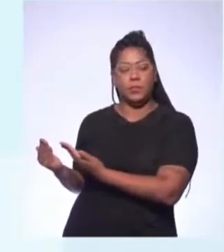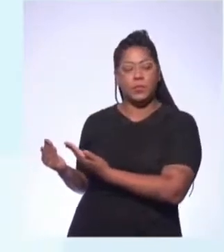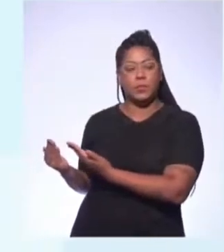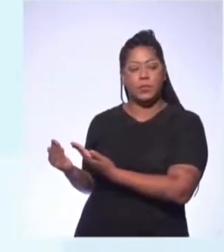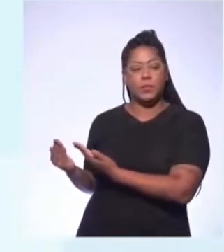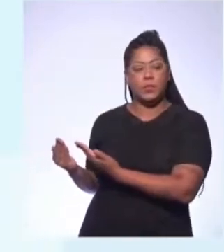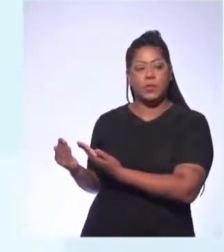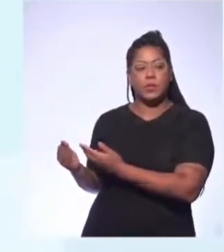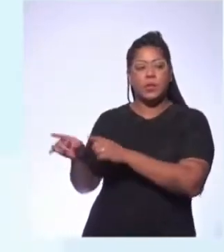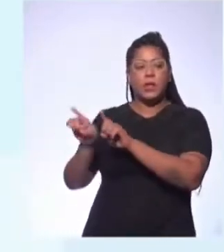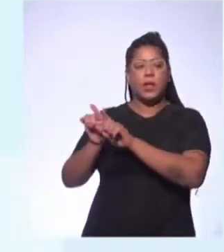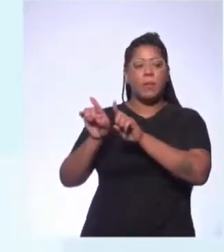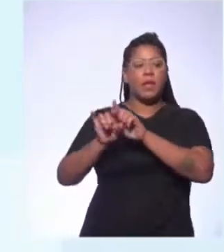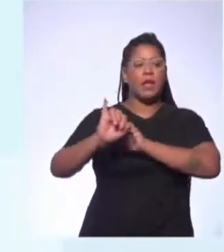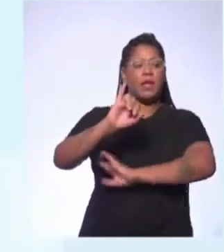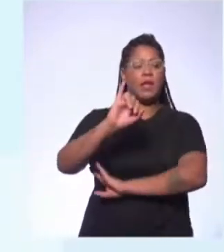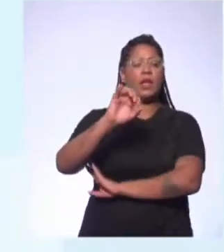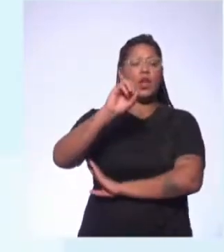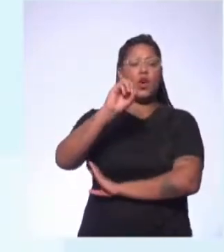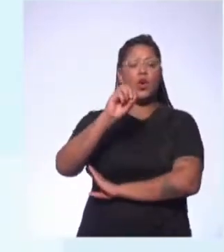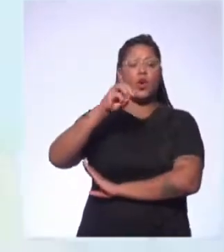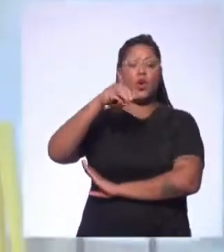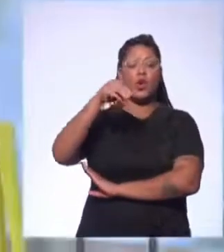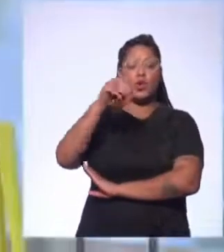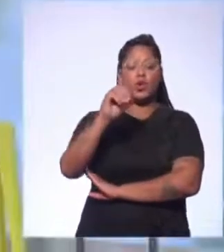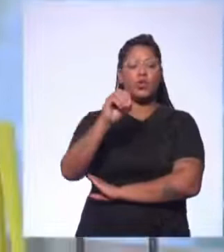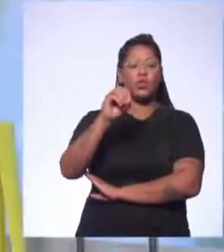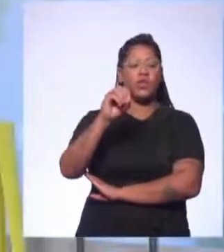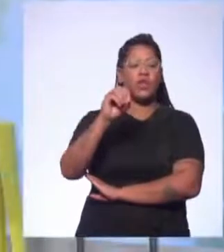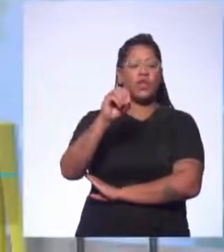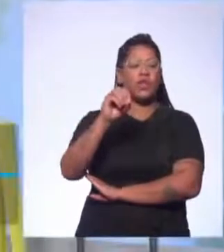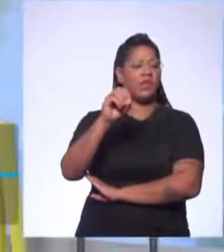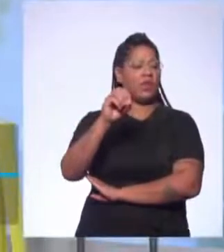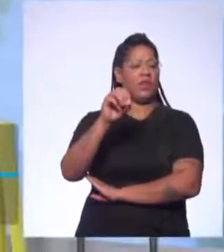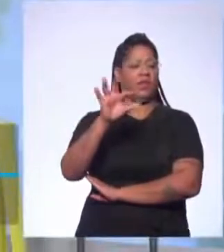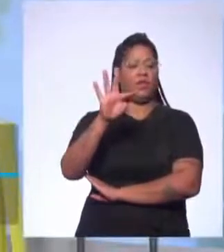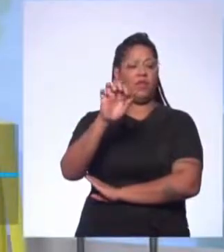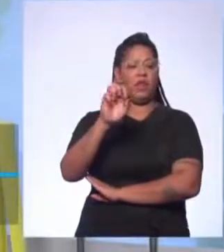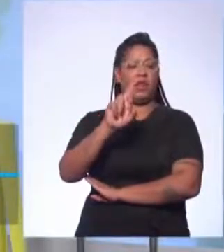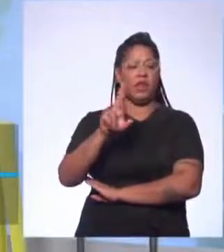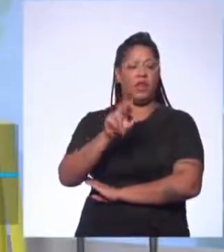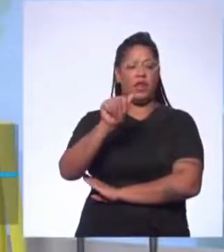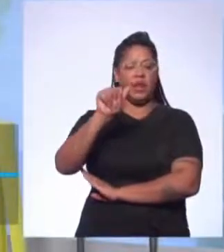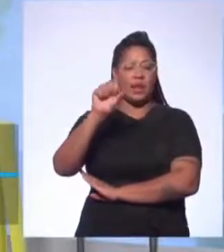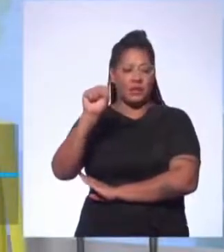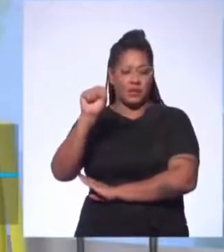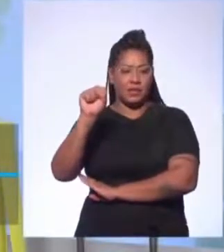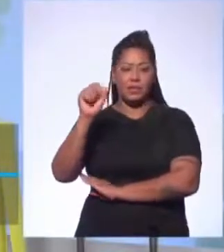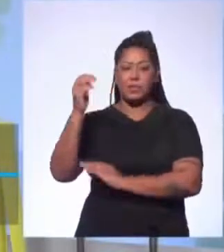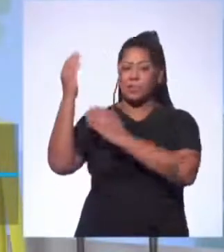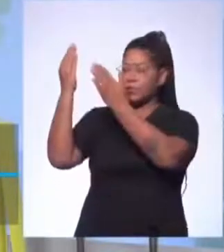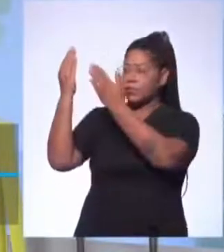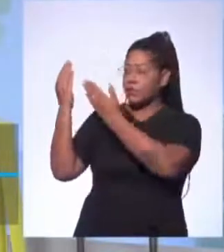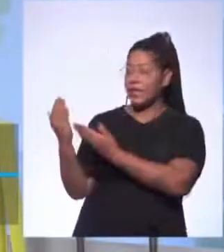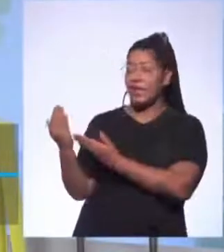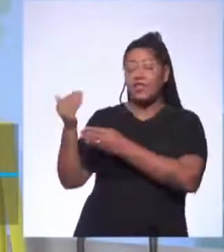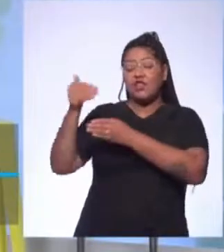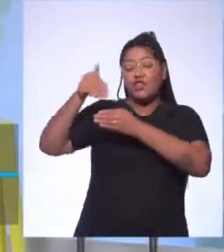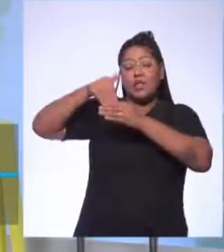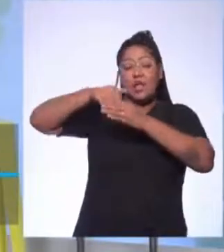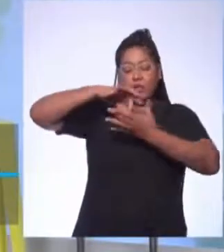classificada como ionosfera, e aí nós temos a exosfera, que é a parte mais externa da camada